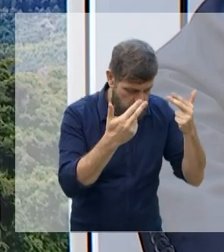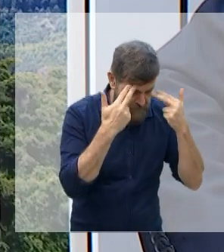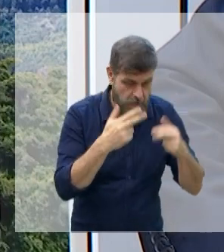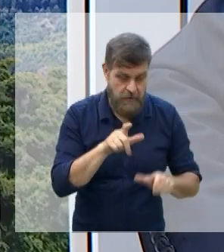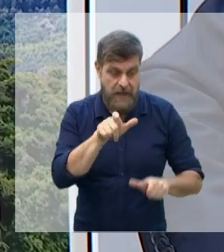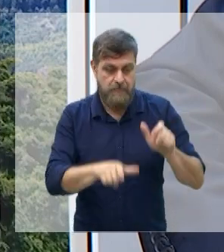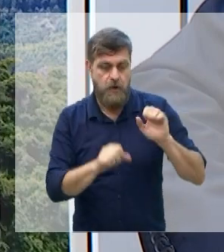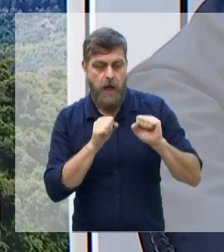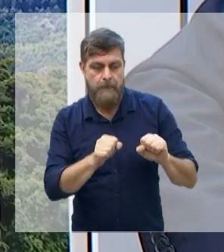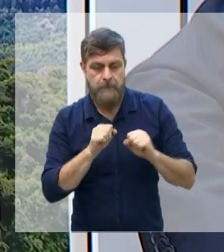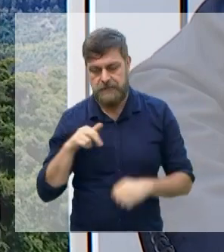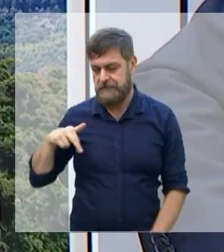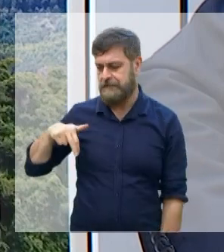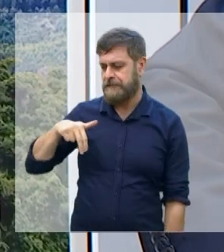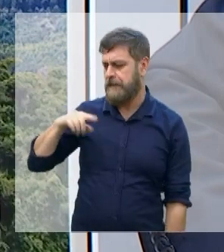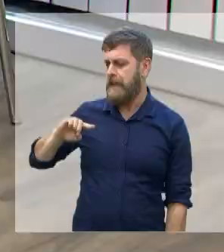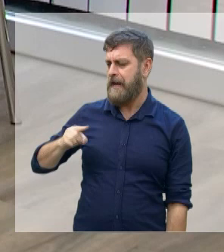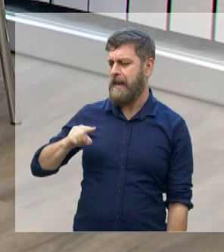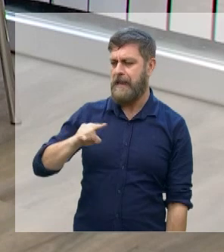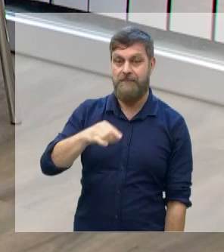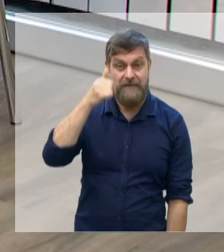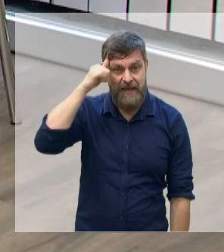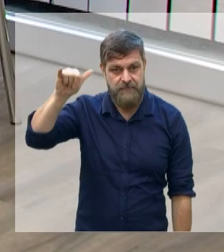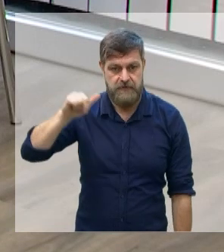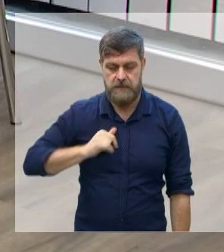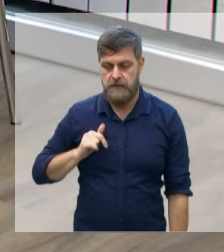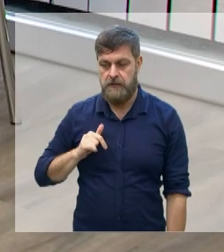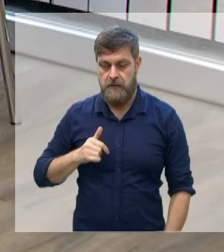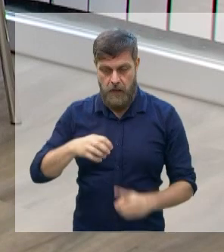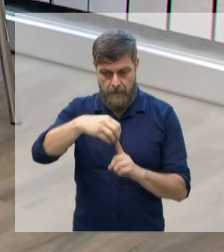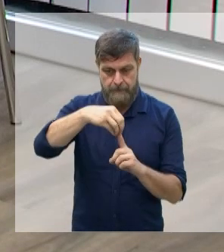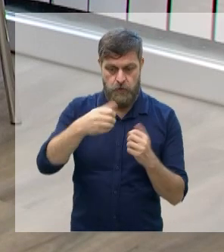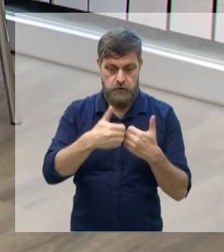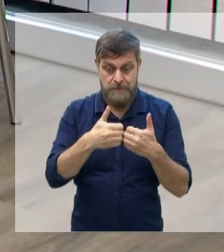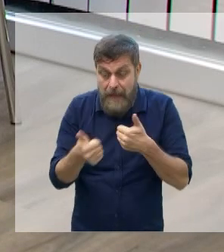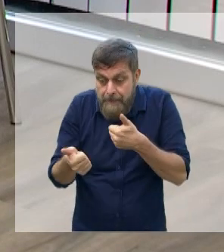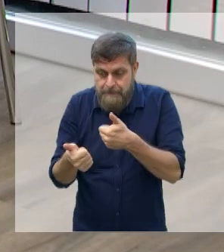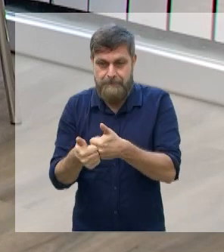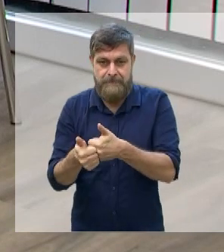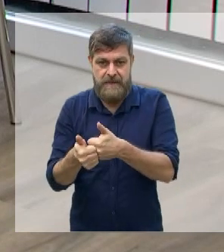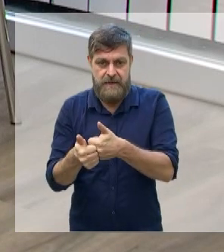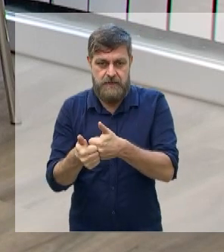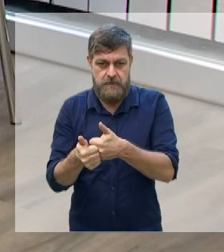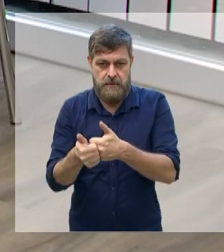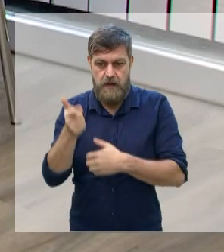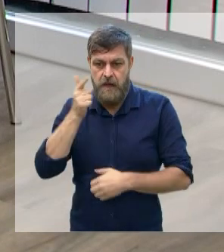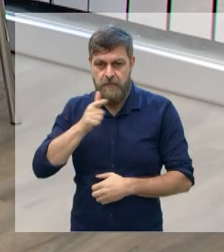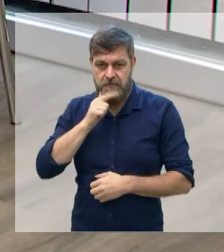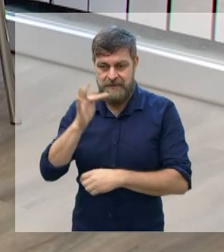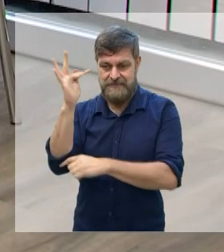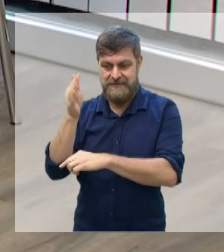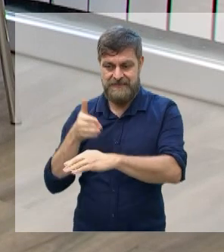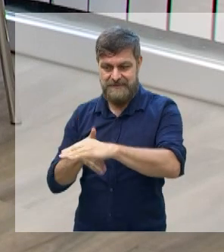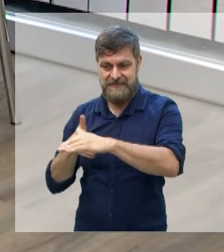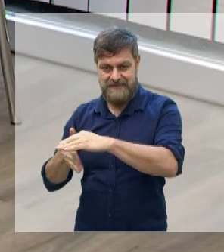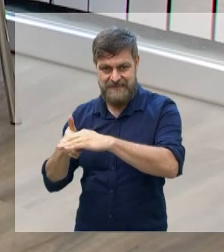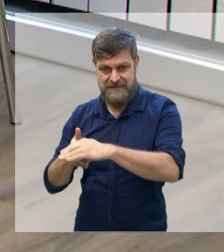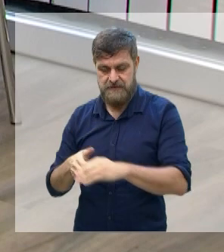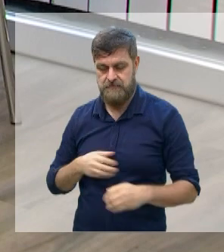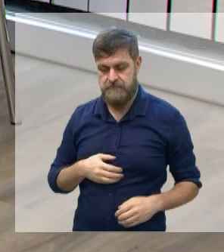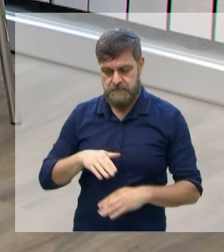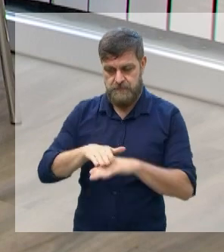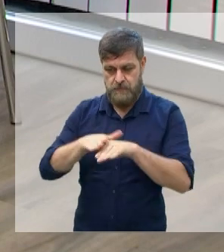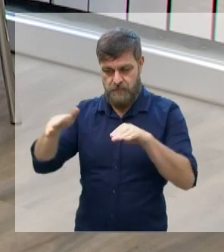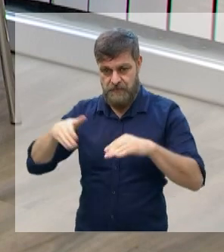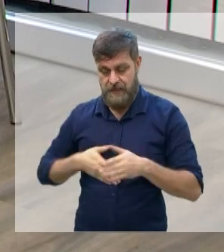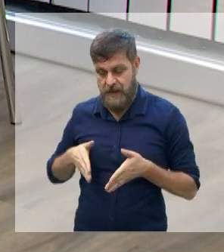andar um pouco menos a pé elas andam hoje para pegar o ônibus pra ir pra escola alimentadora e por